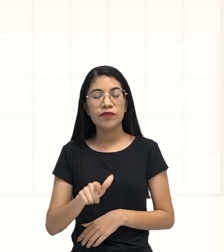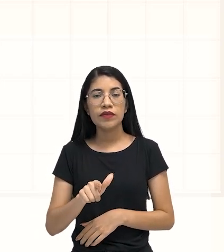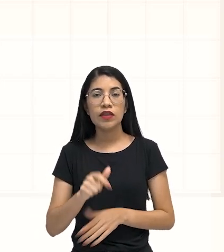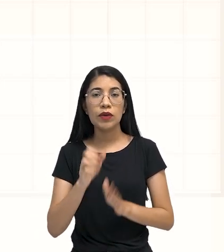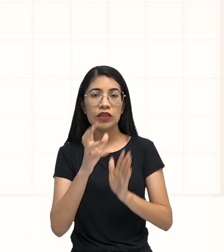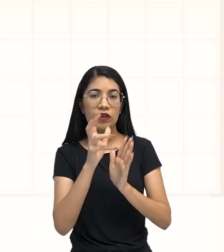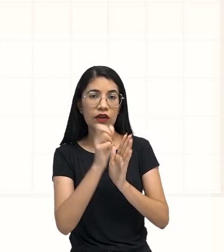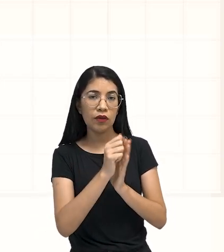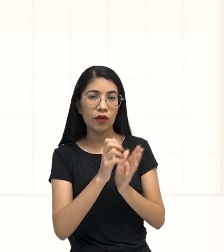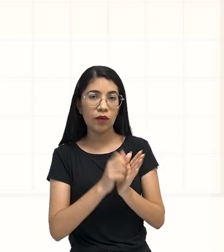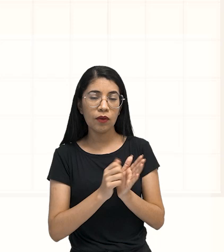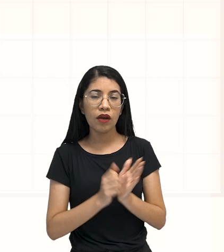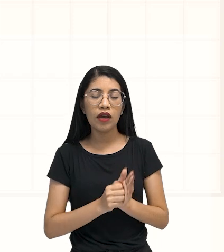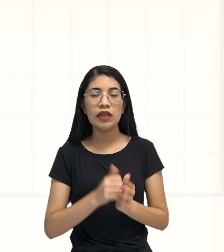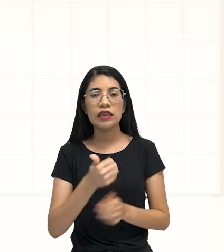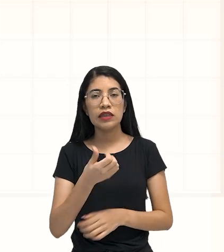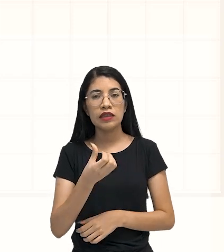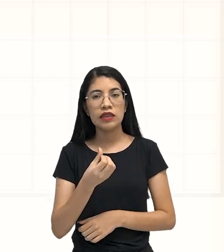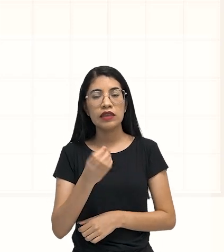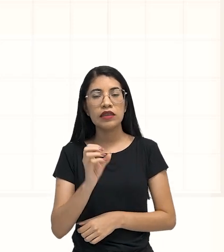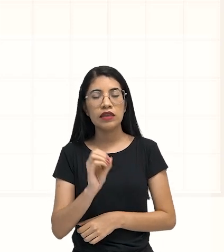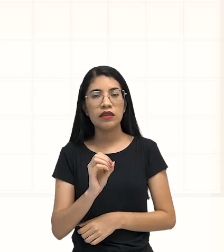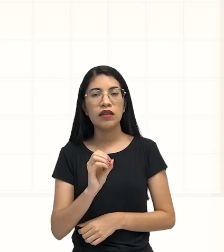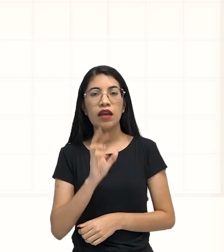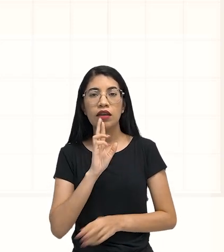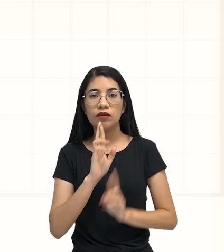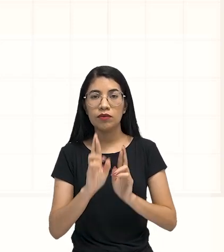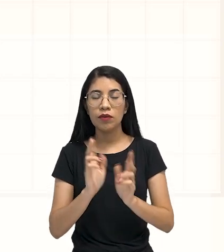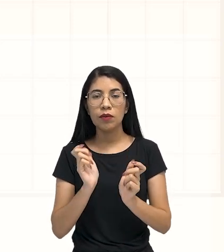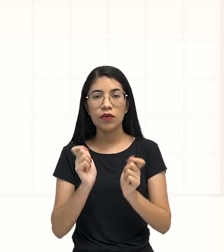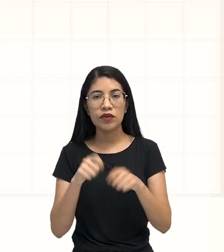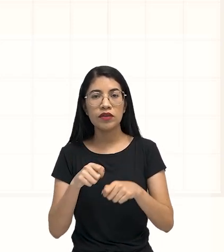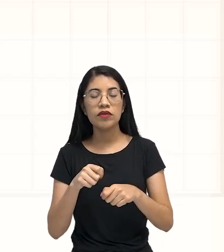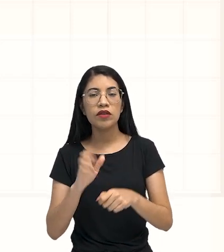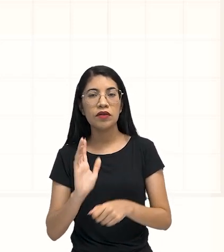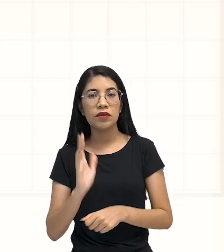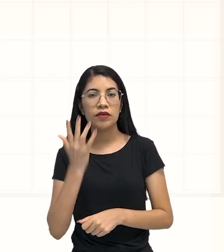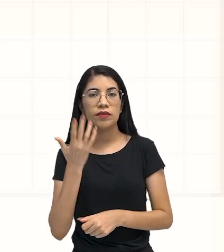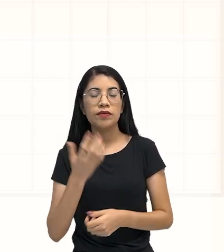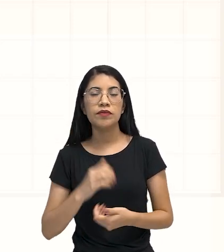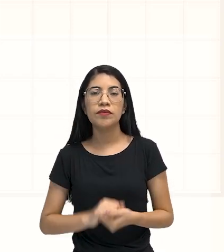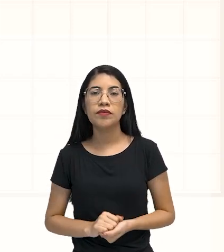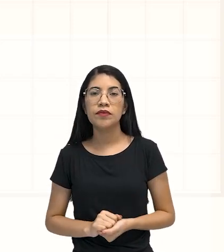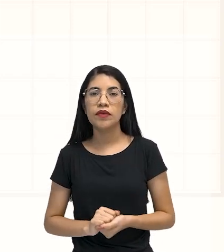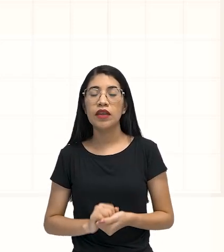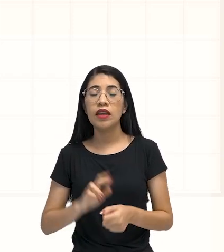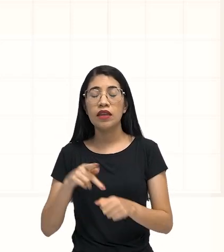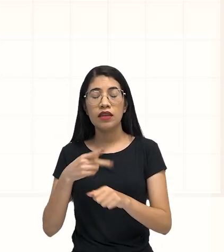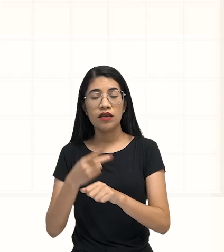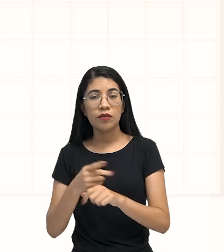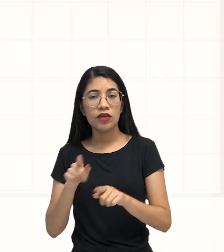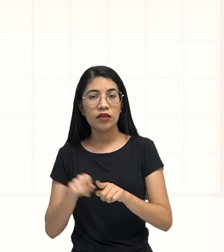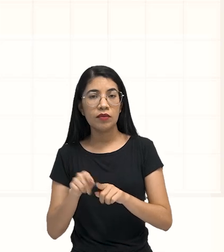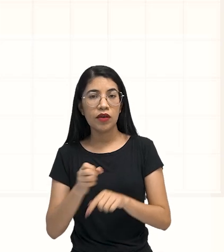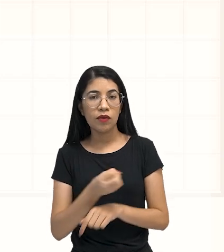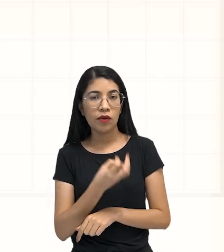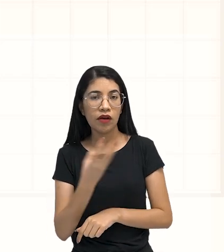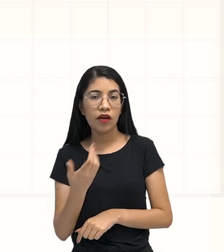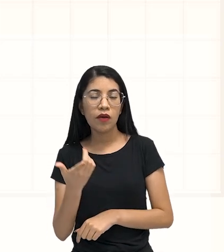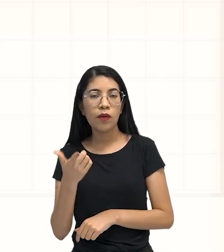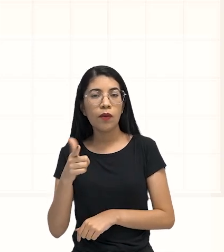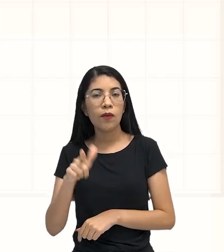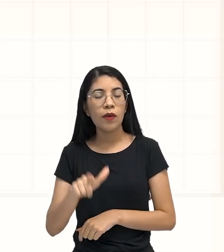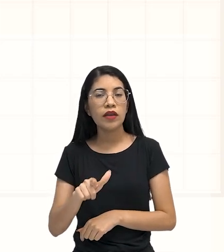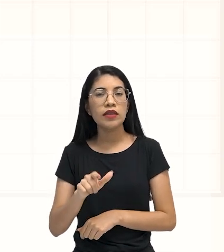registramos os 160 resultados e depois contamos o número de vezes que